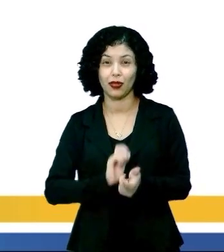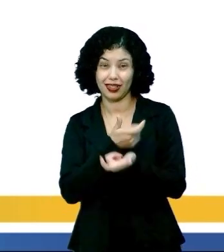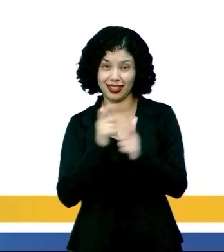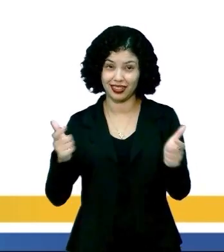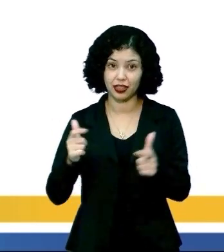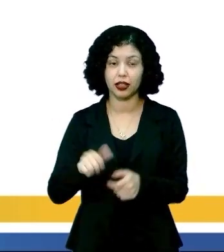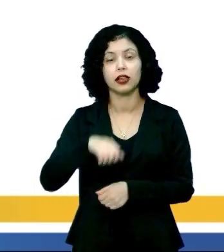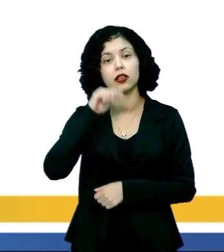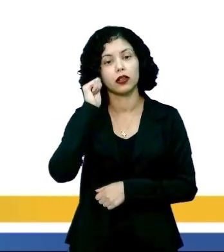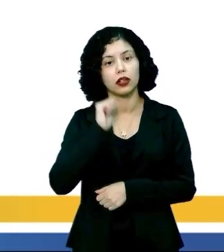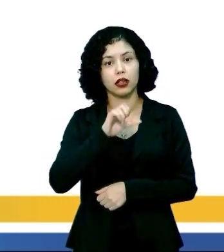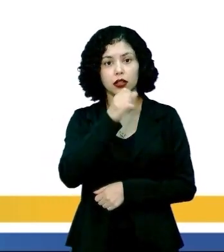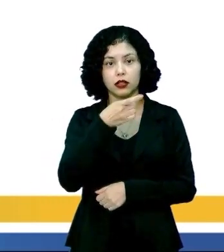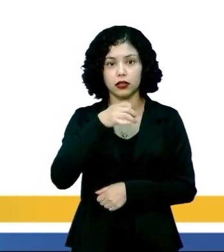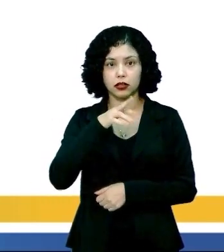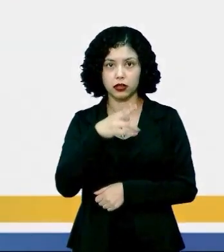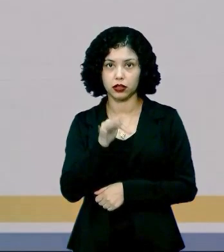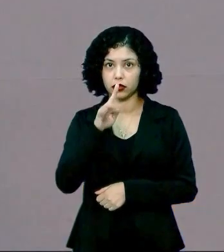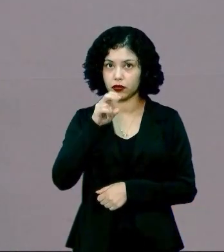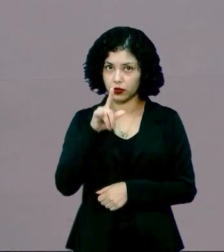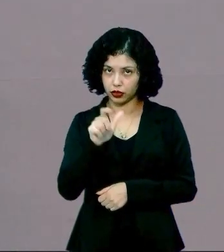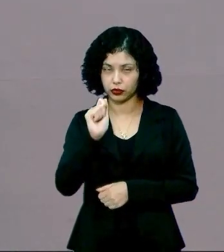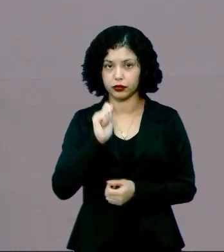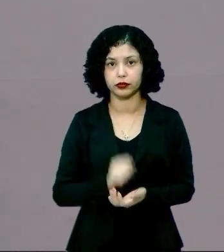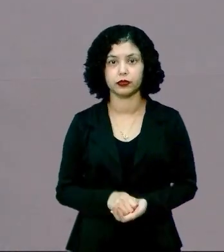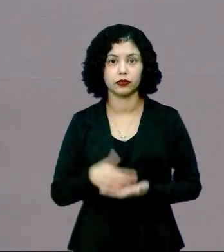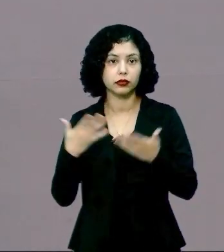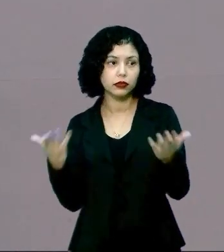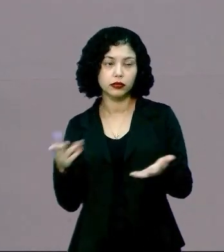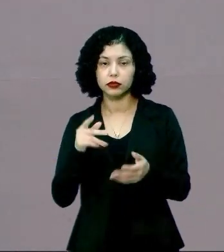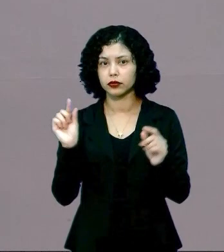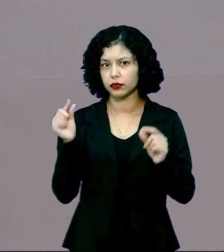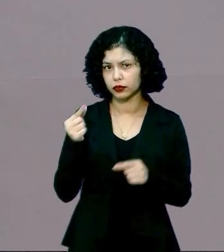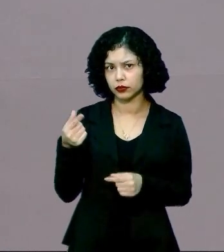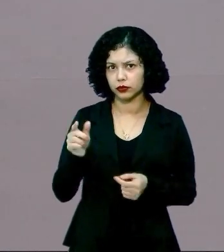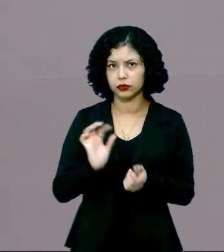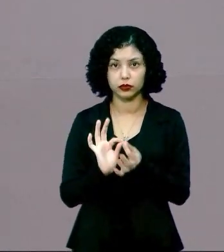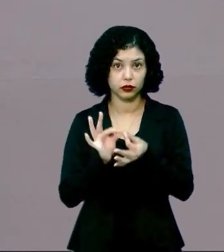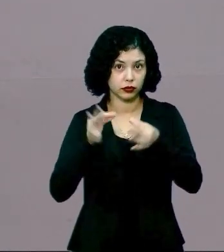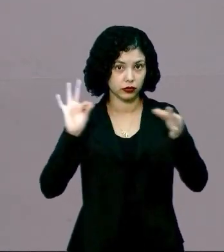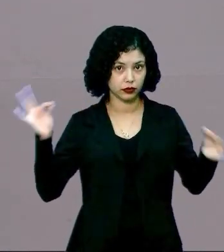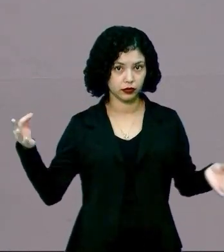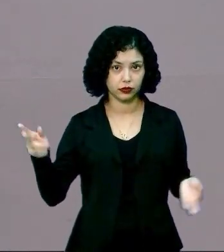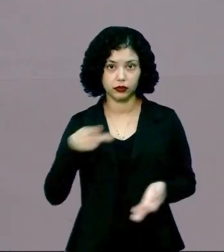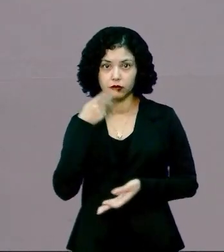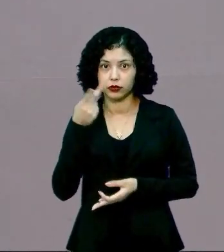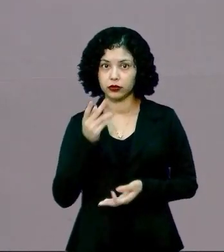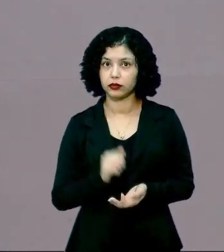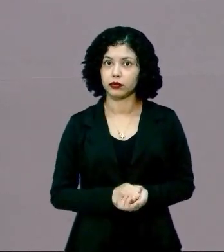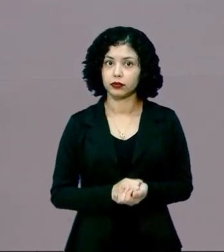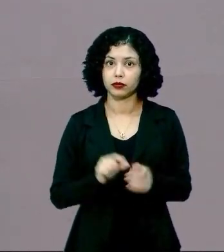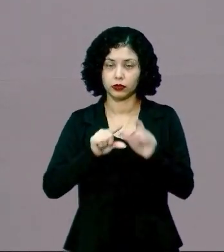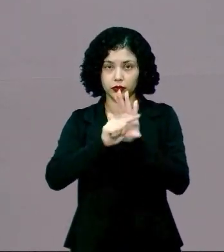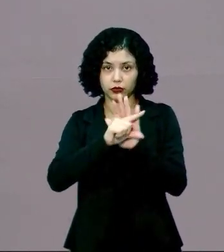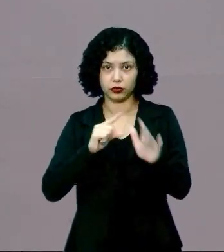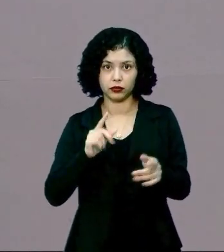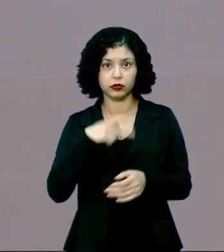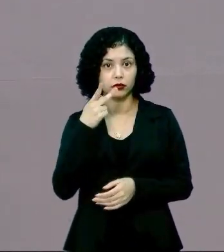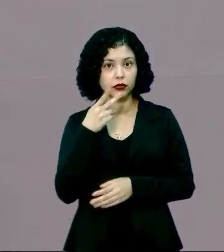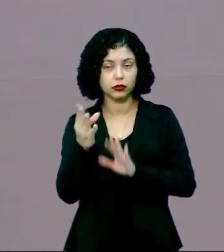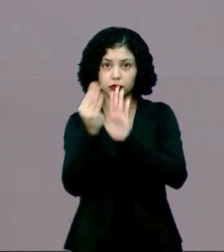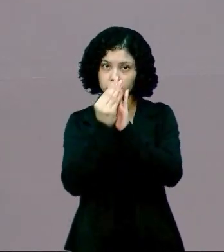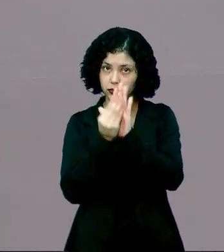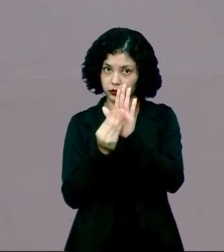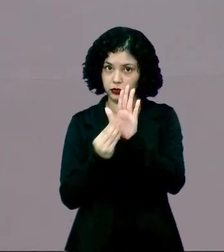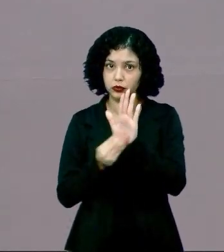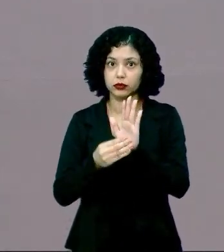erroneamente chamado sexo frágil. E aí aqui ele foi um pouco mais extenso na hora que ele faz uma citação. Ele fala de